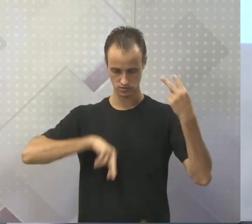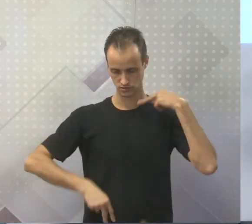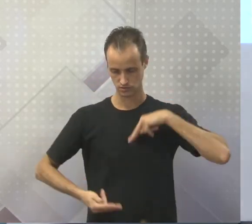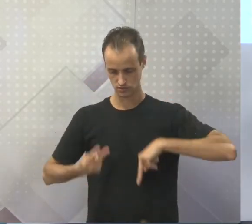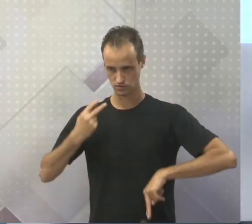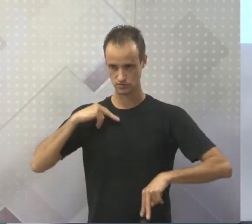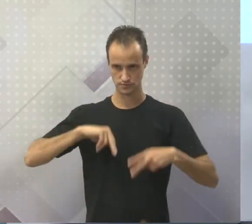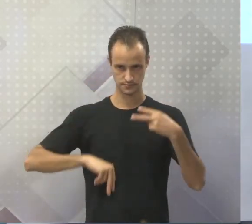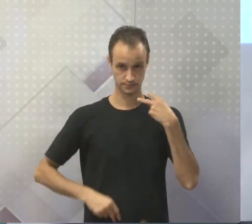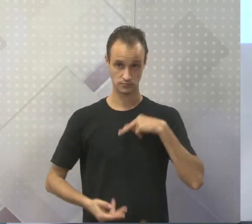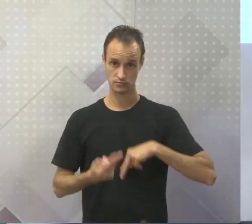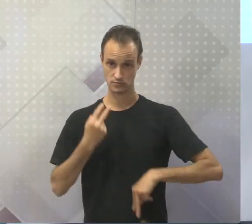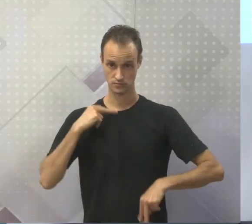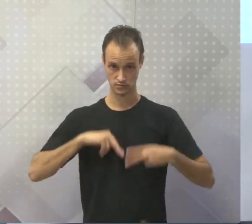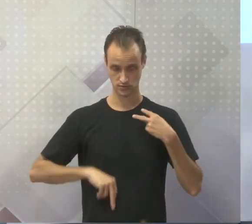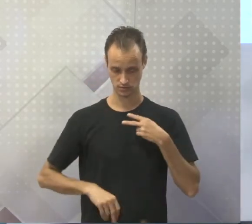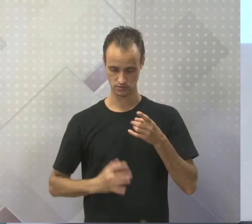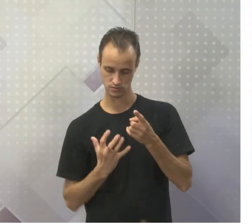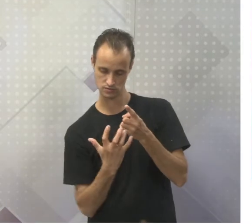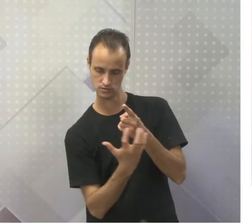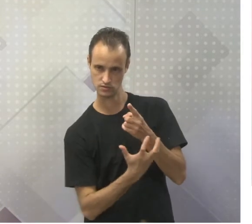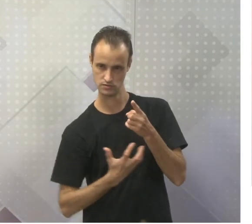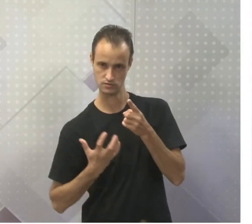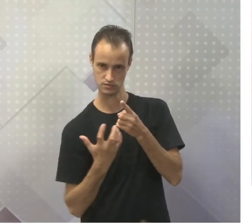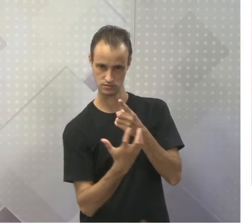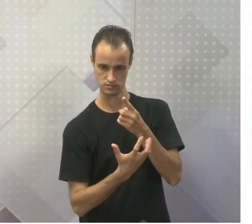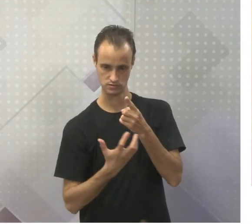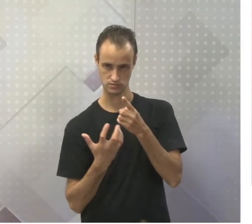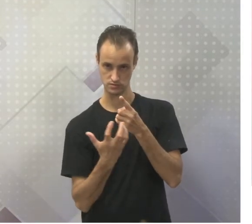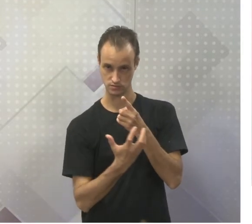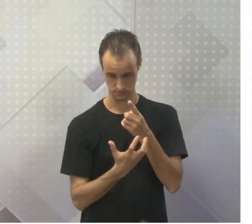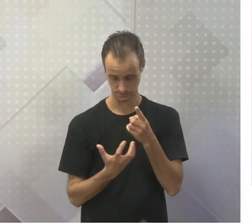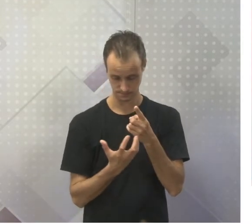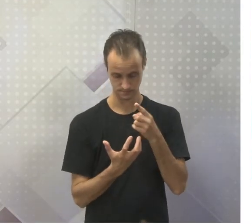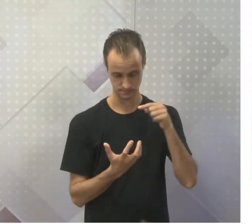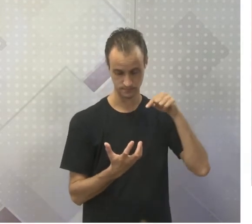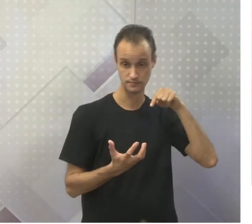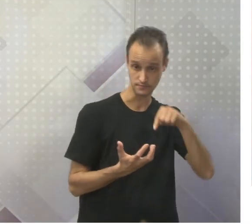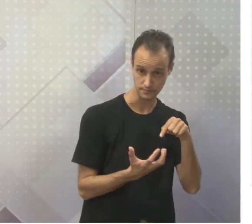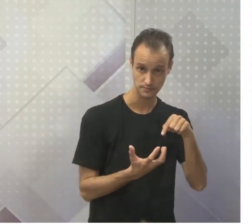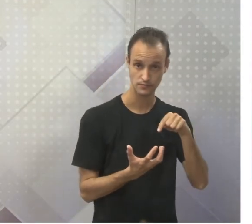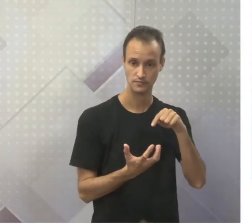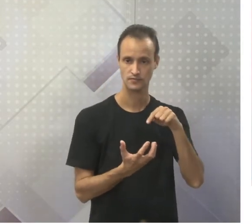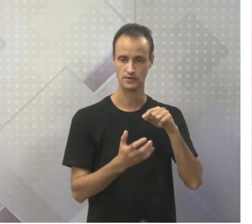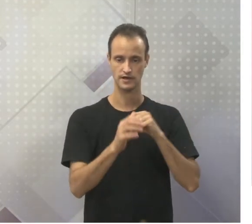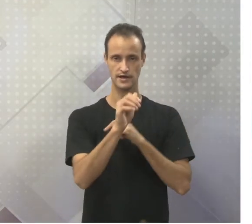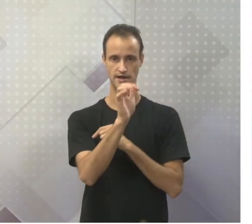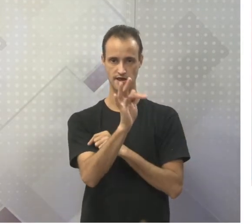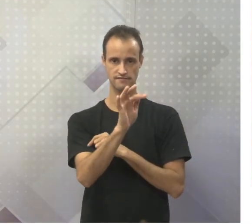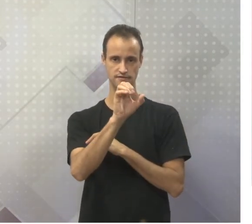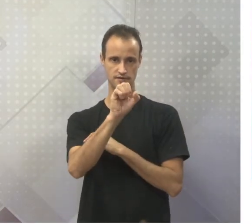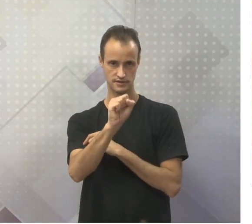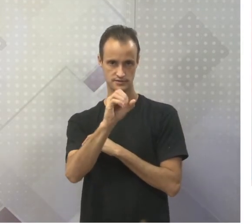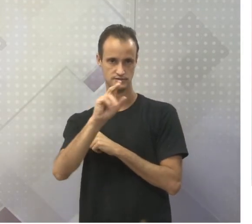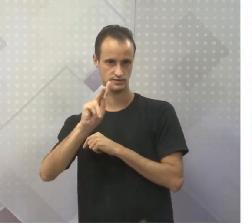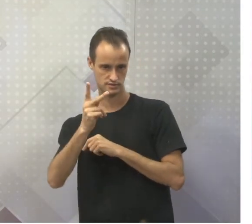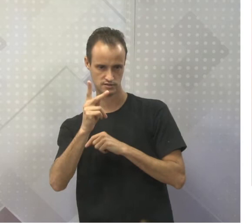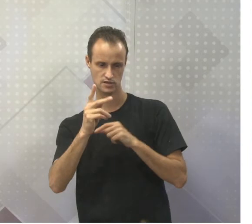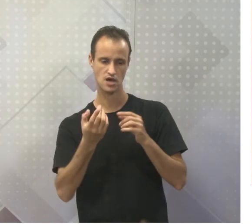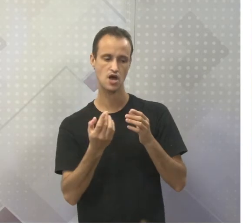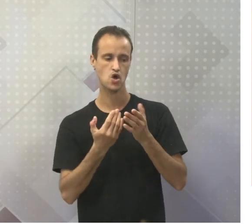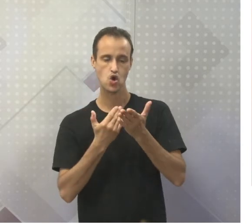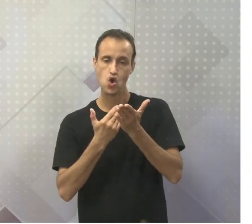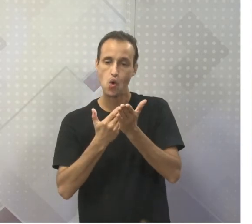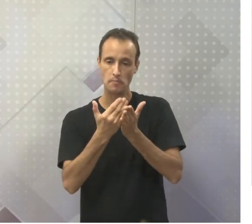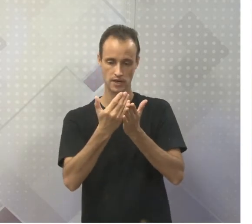gônadas, isso aqui é do menino, é o testículo. Então ele atua aqui nos testículos, o FSH faz ele começar a produzir